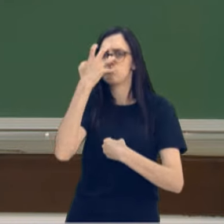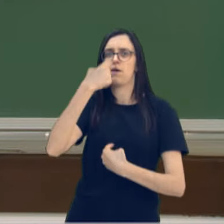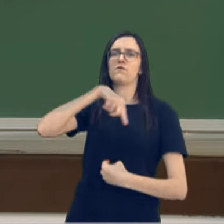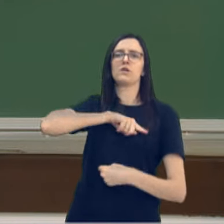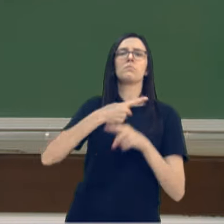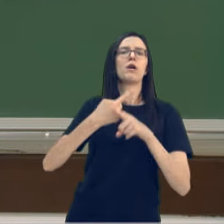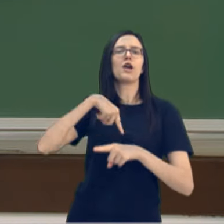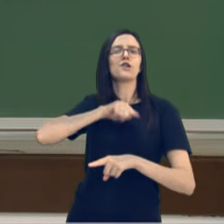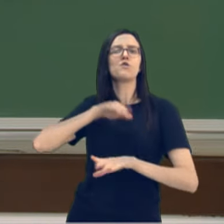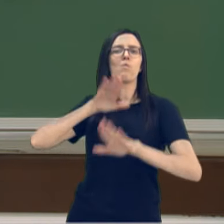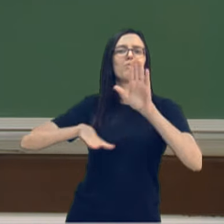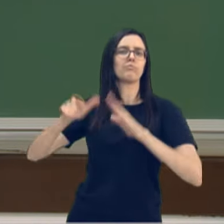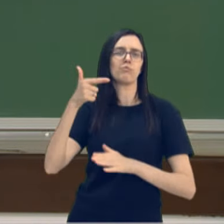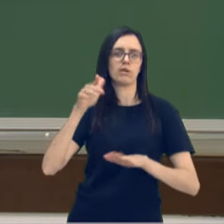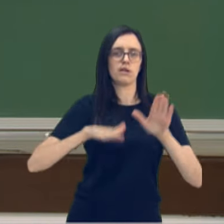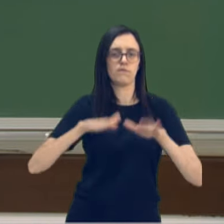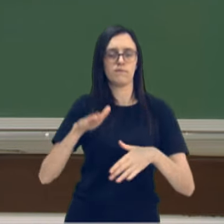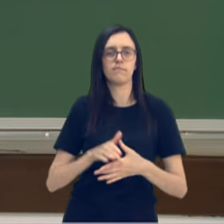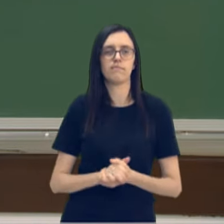ele.